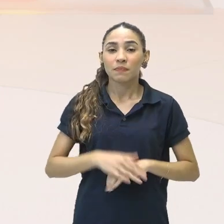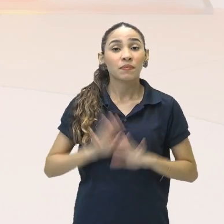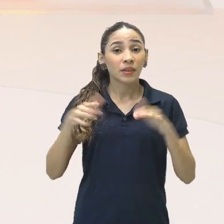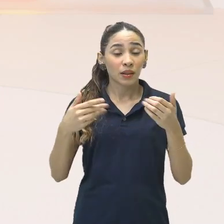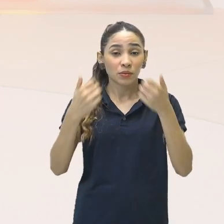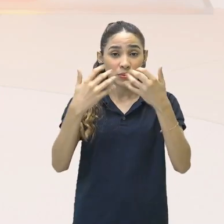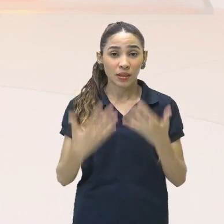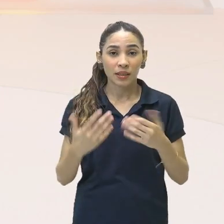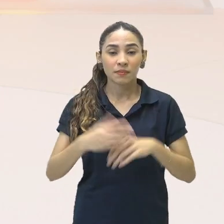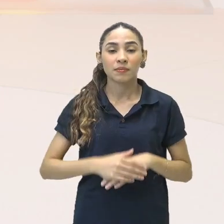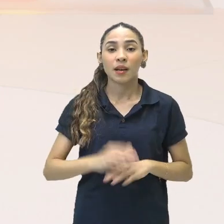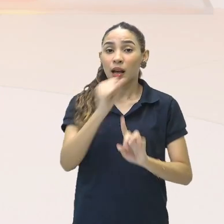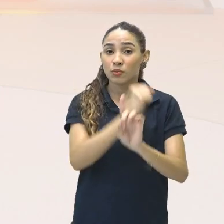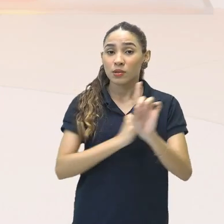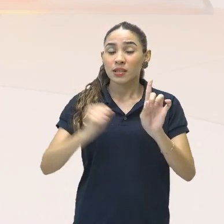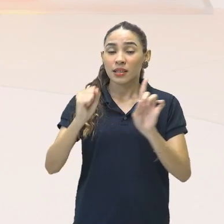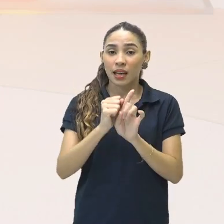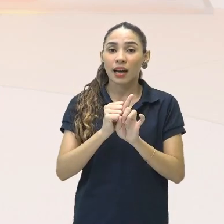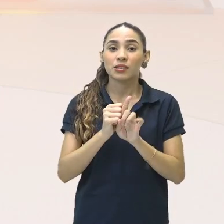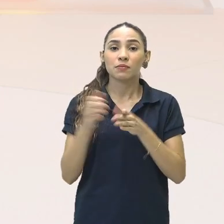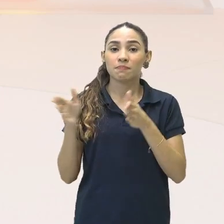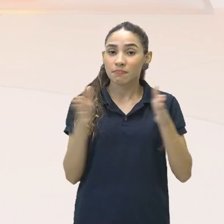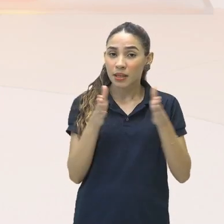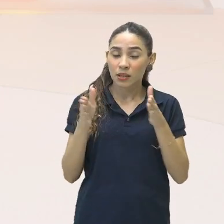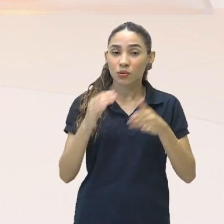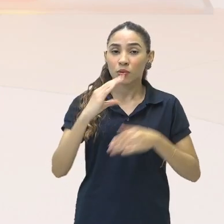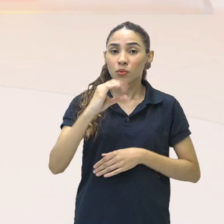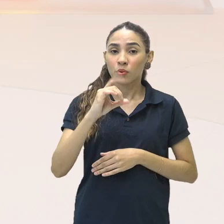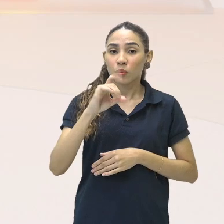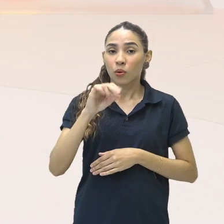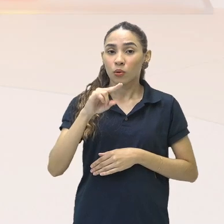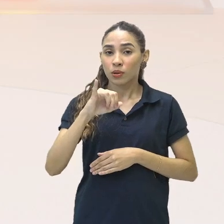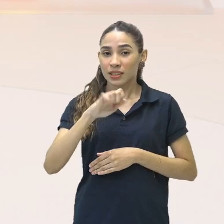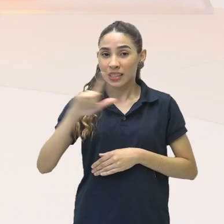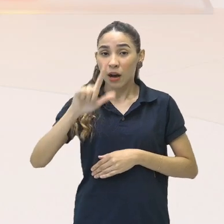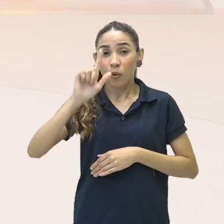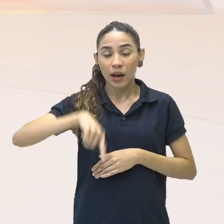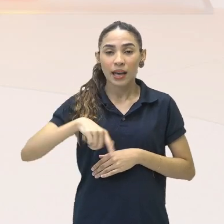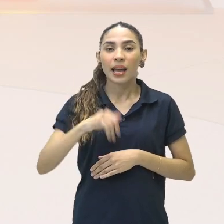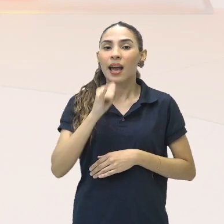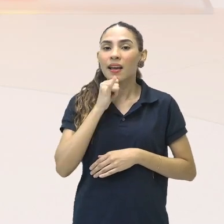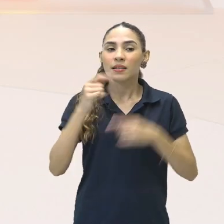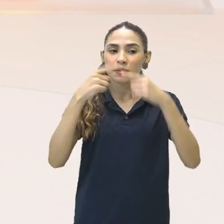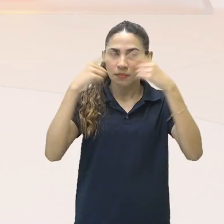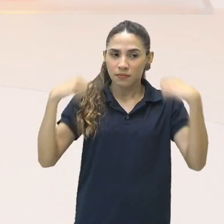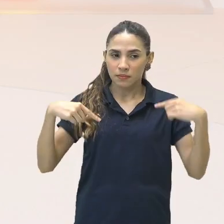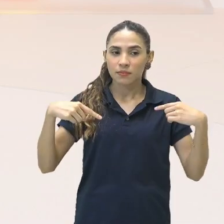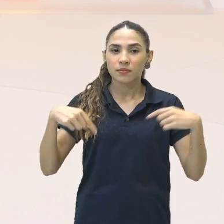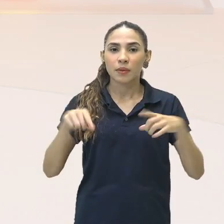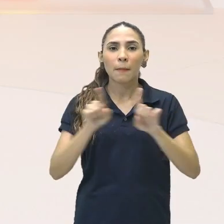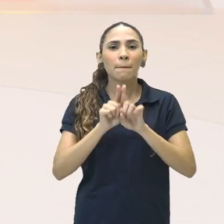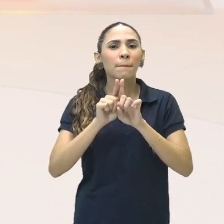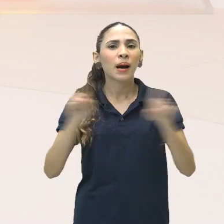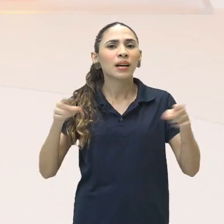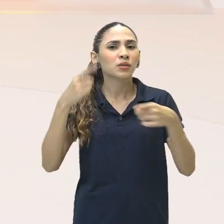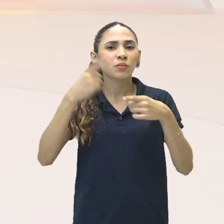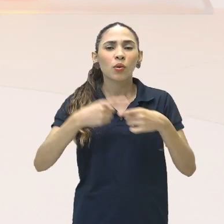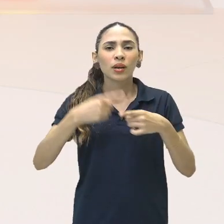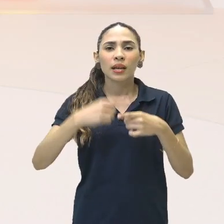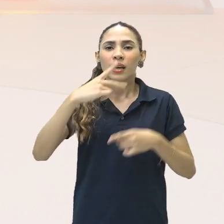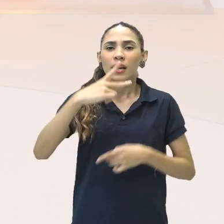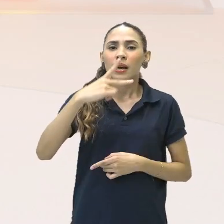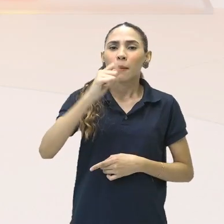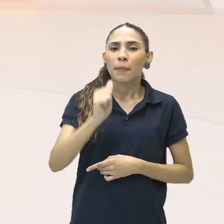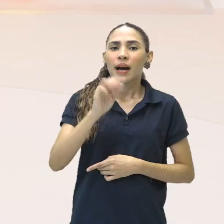falei há pouco, né, a sociedade do período colonial, ela é uma sociedade patriarcal. Mas por que ela é uma sociedade